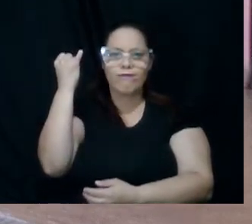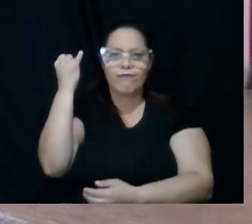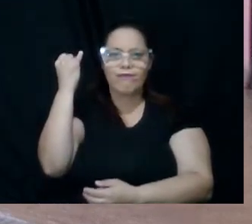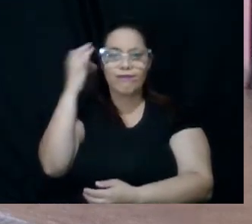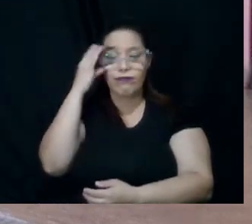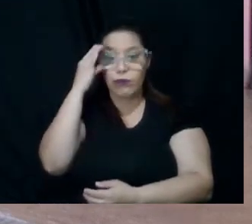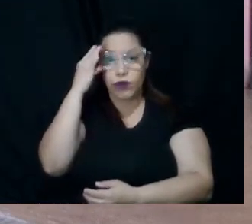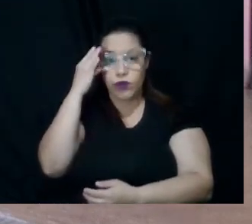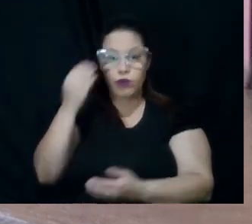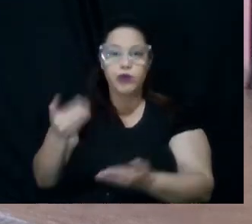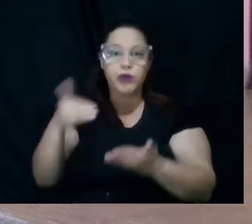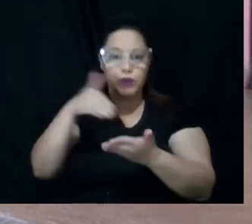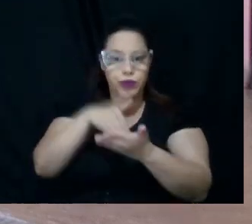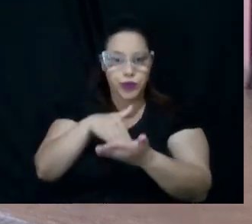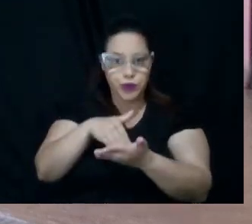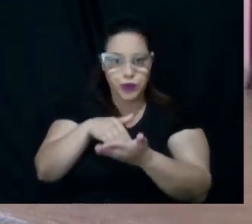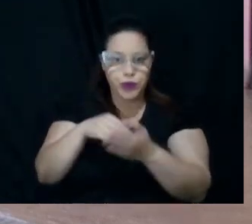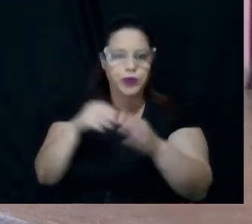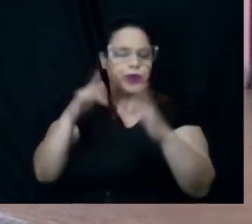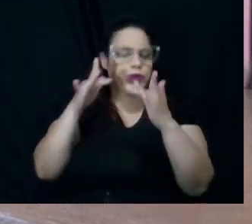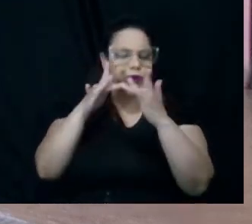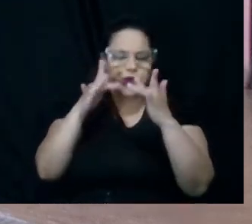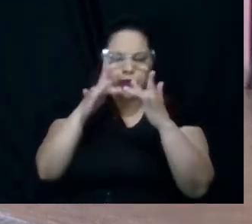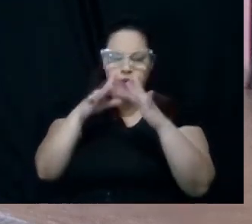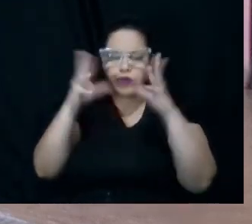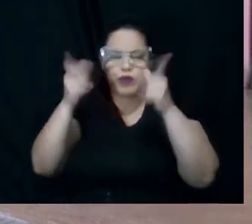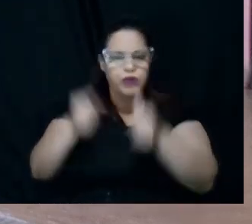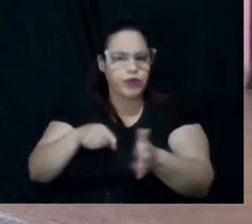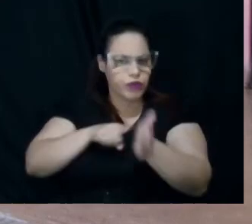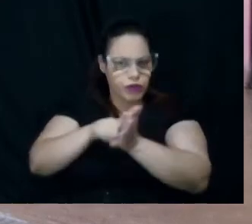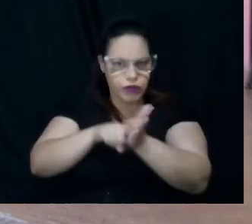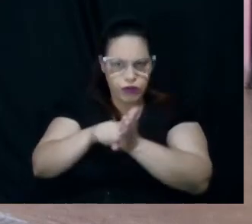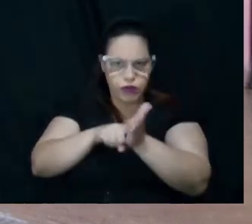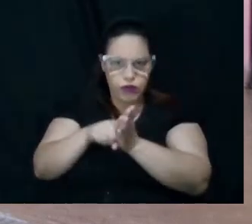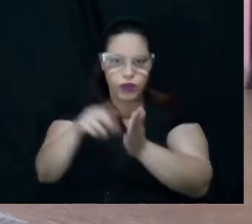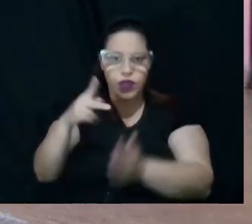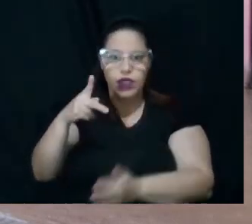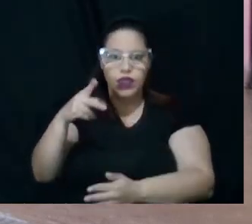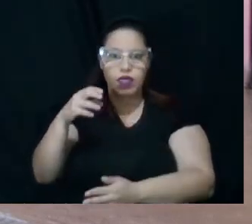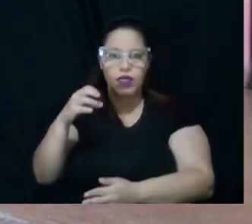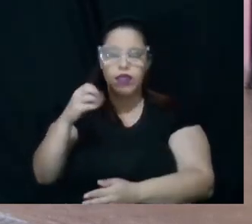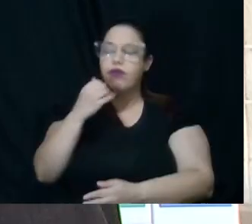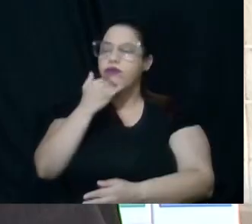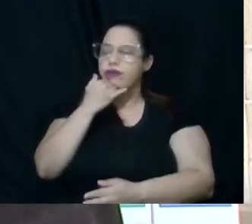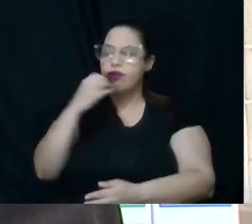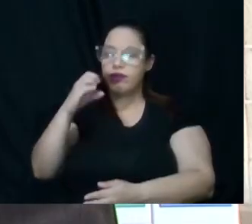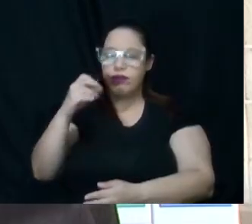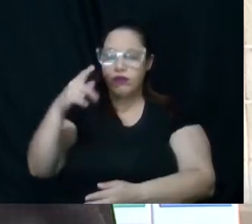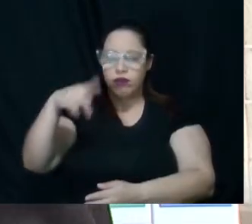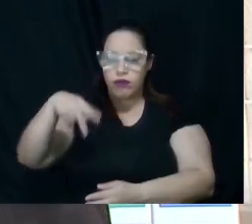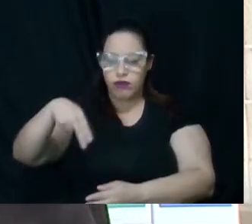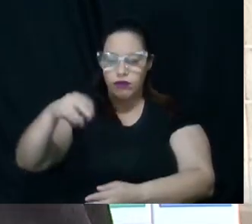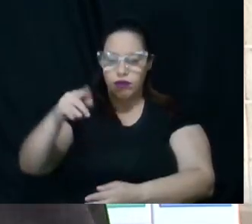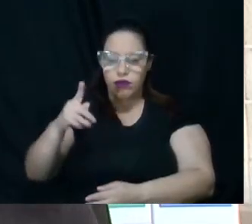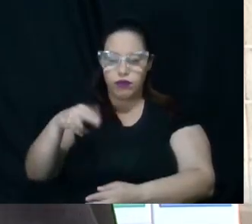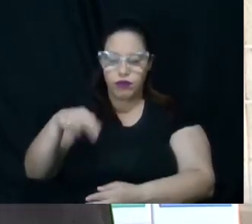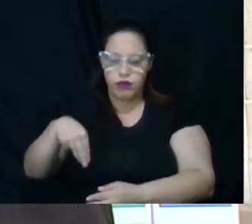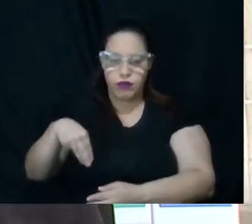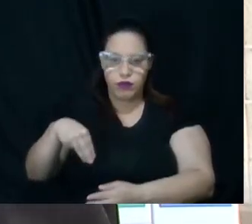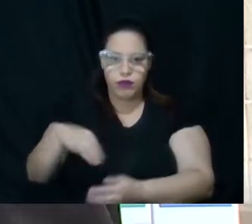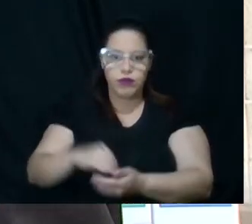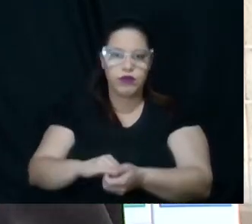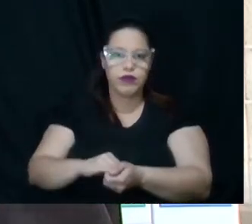isso não é tão presente esse aqui é muito presente Além de que aqui a gente tem contato com todos os pesquisadores do próprio cnp né então é um local mais uma vez um